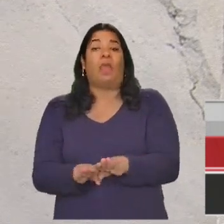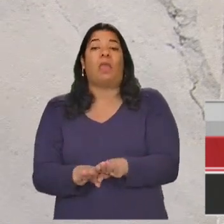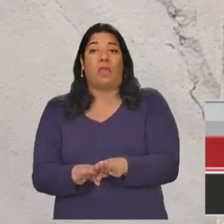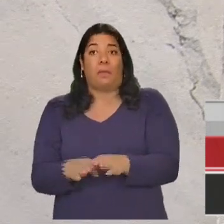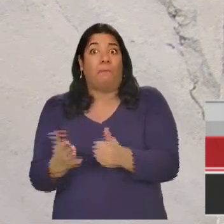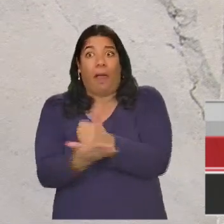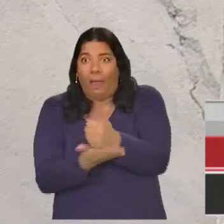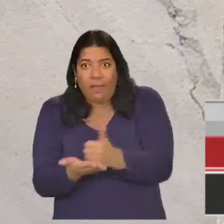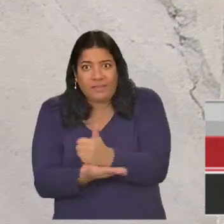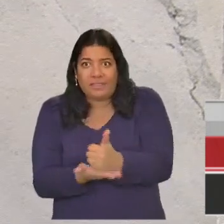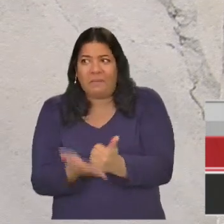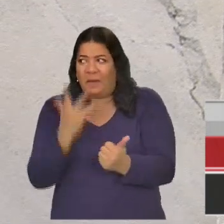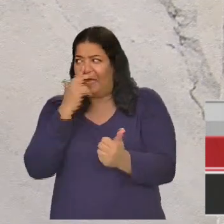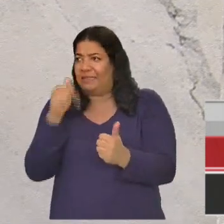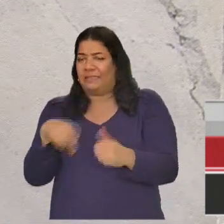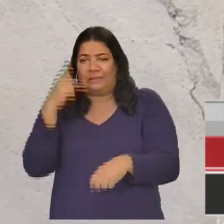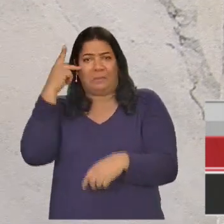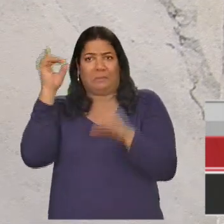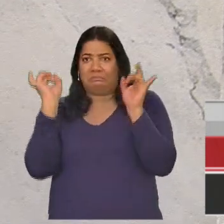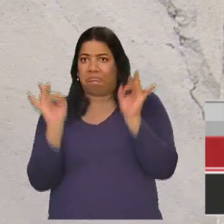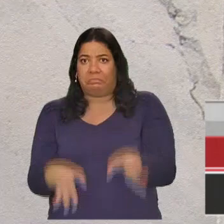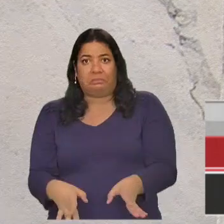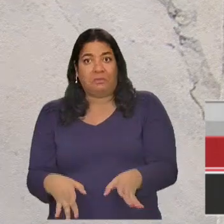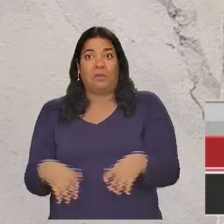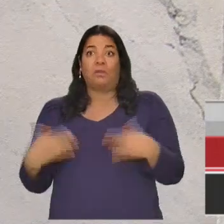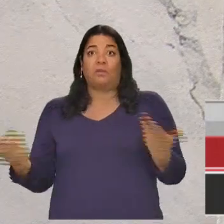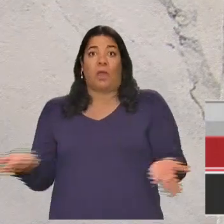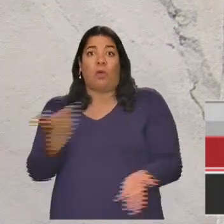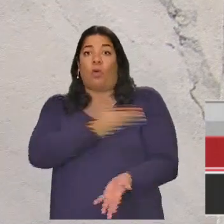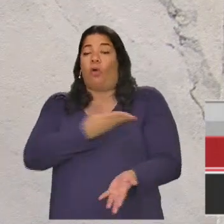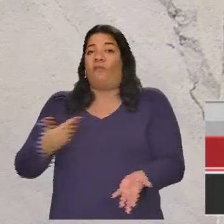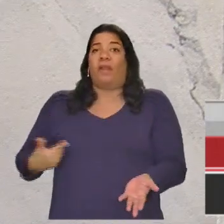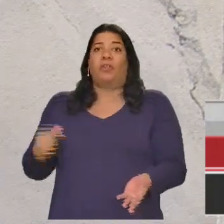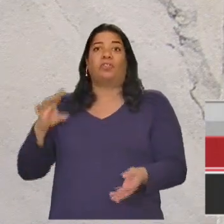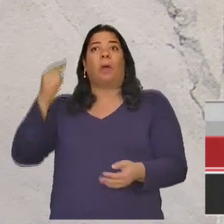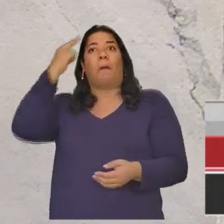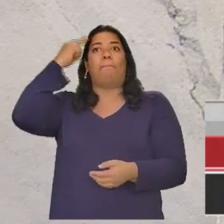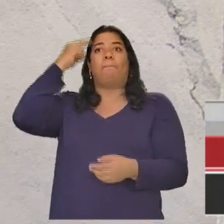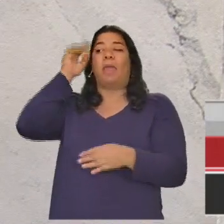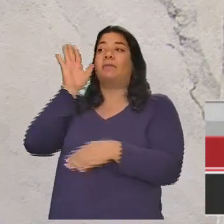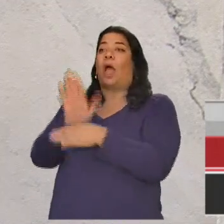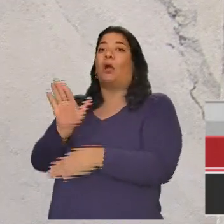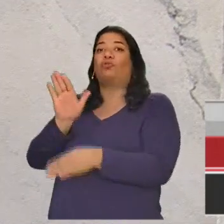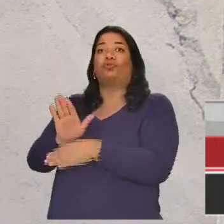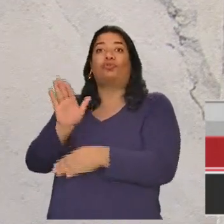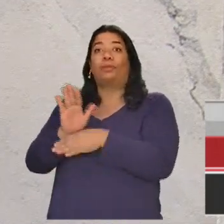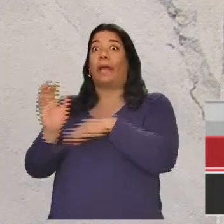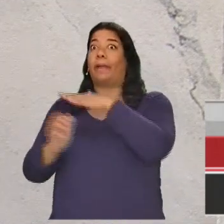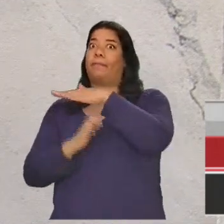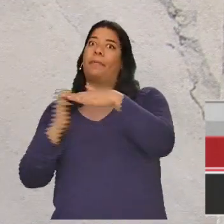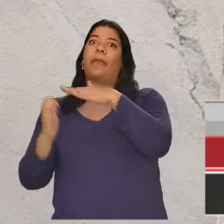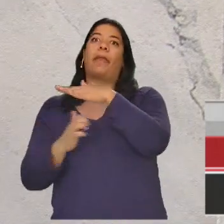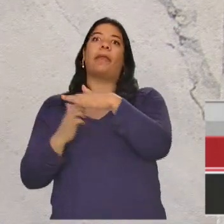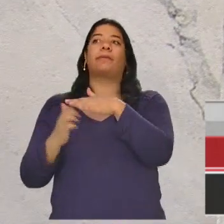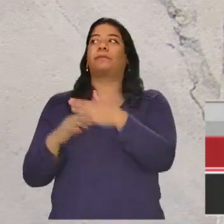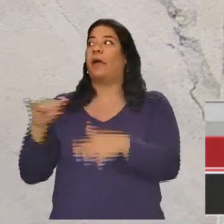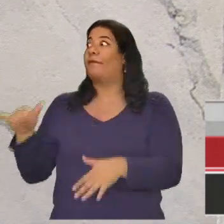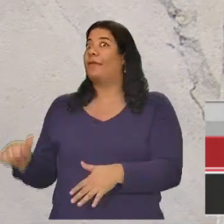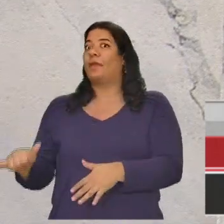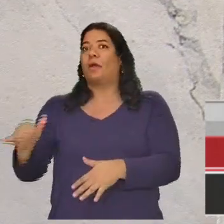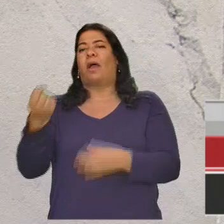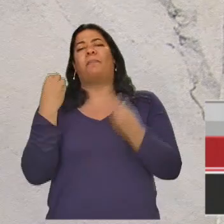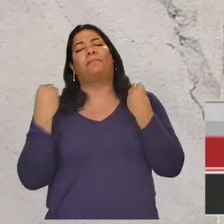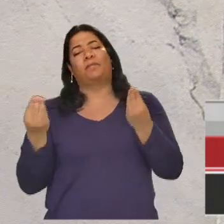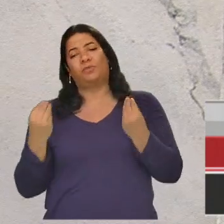abandonada no estado de são paulo o governador resolveu enriquecer ainda mais as empresas aéreas é um absurdo seu presidente